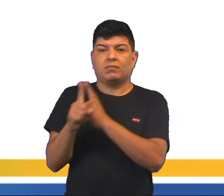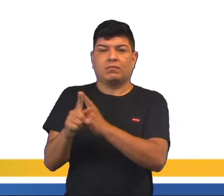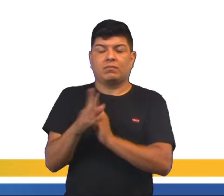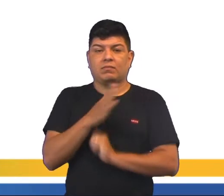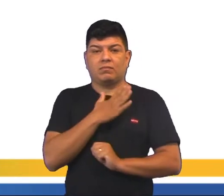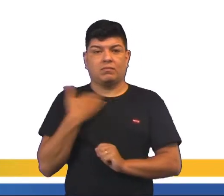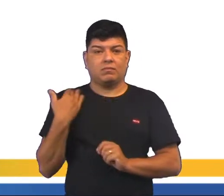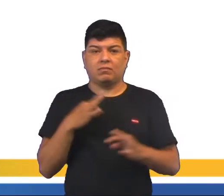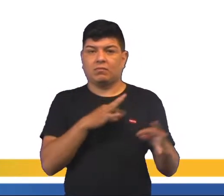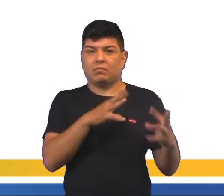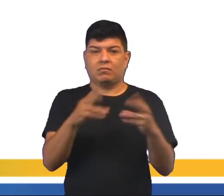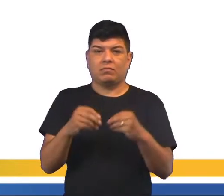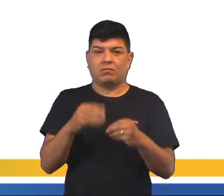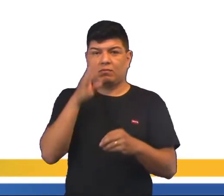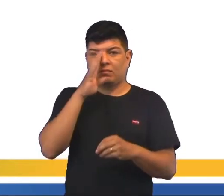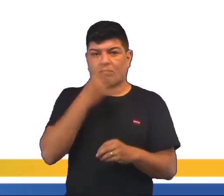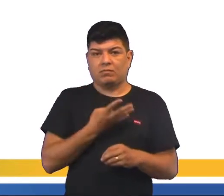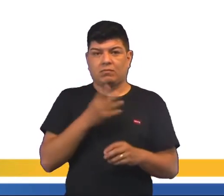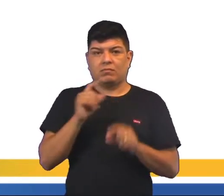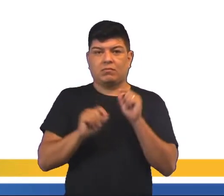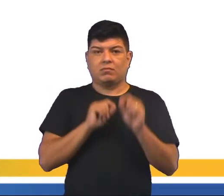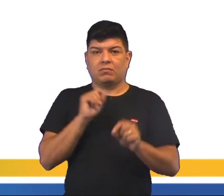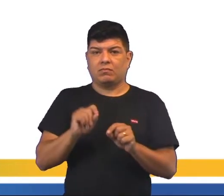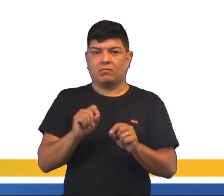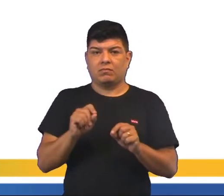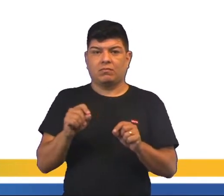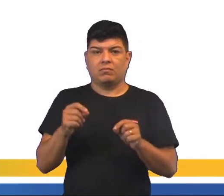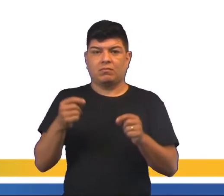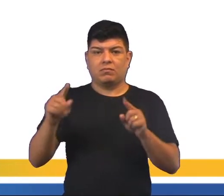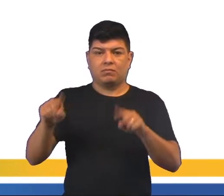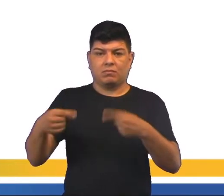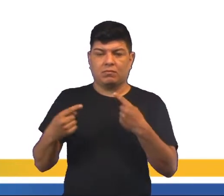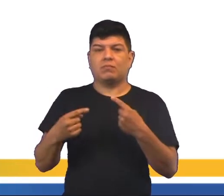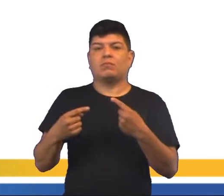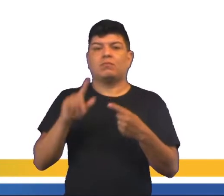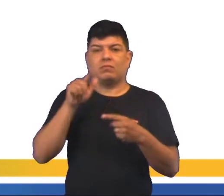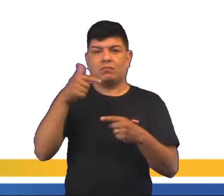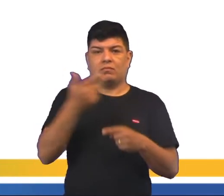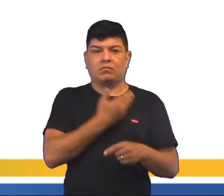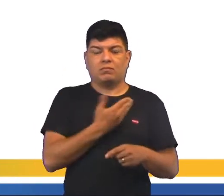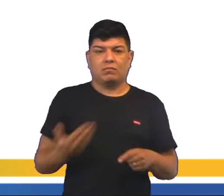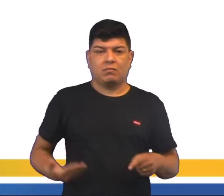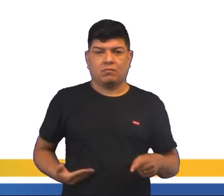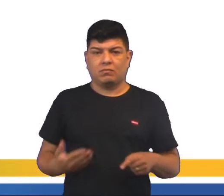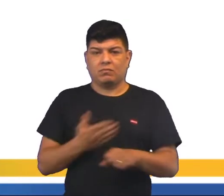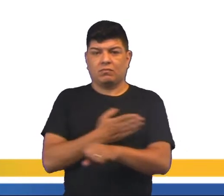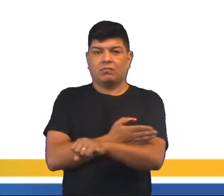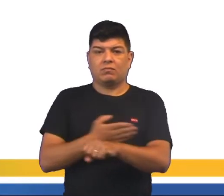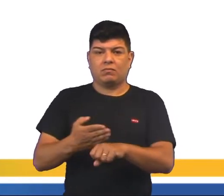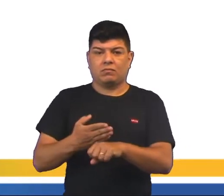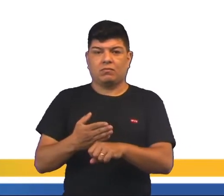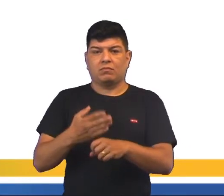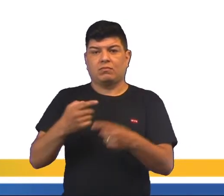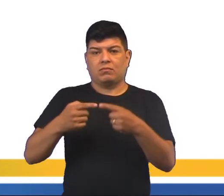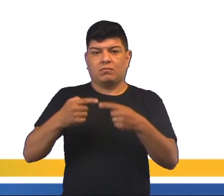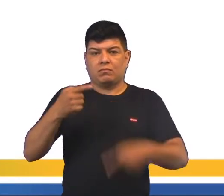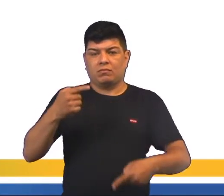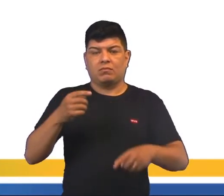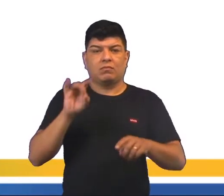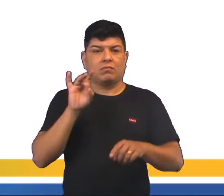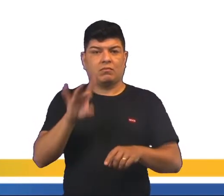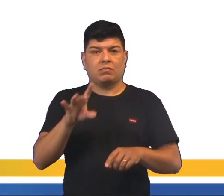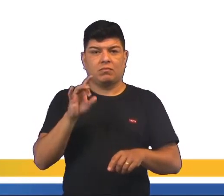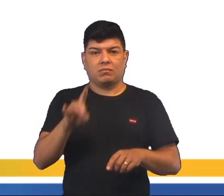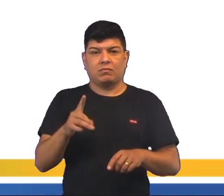e morte, né, de todos os acusados de serem contra o Mao Tse-tung. Os costumes ocidentais eram proibidos, né?